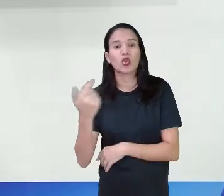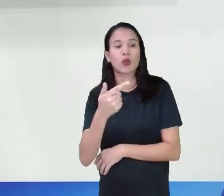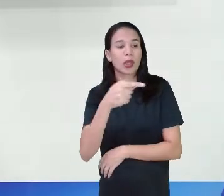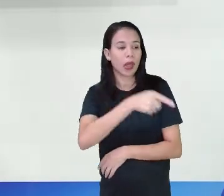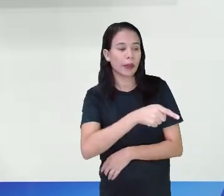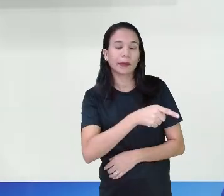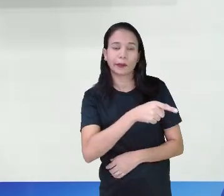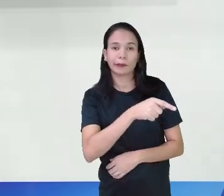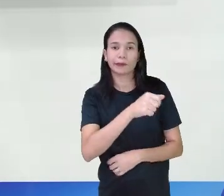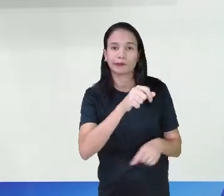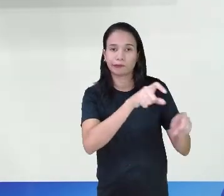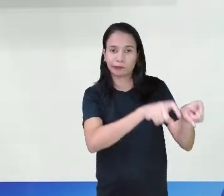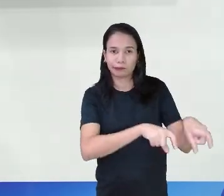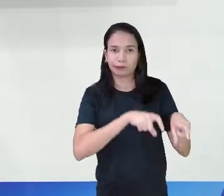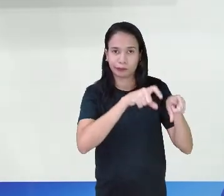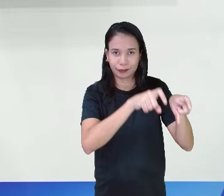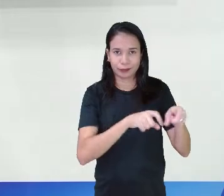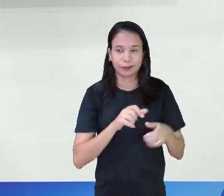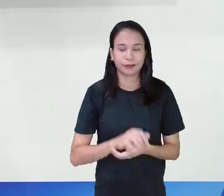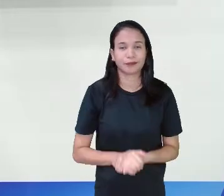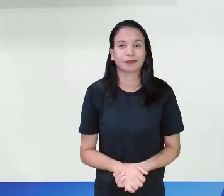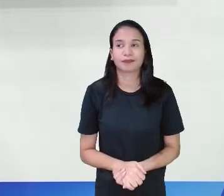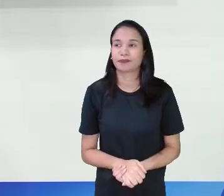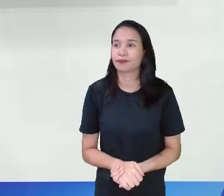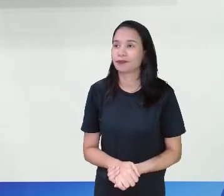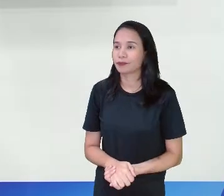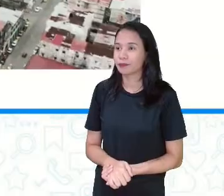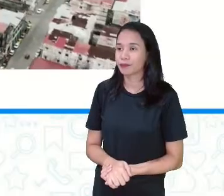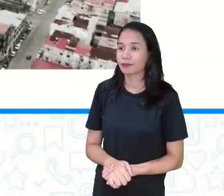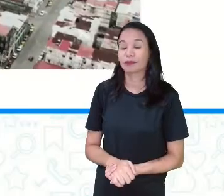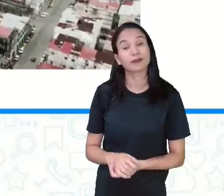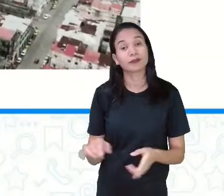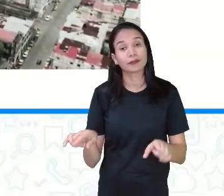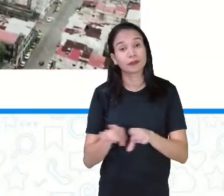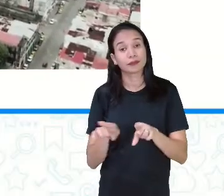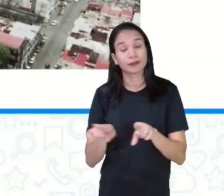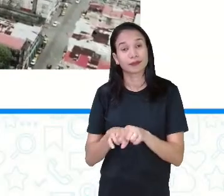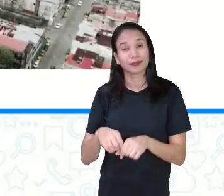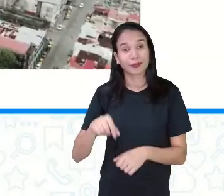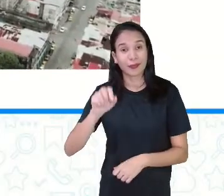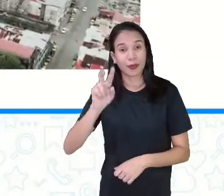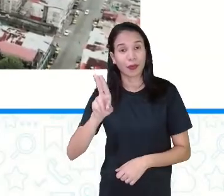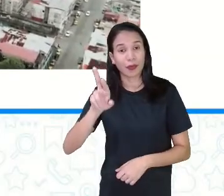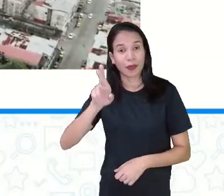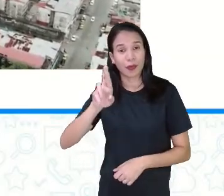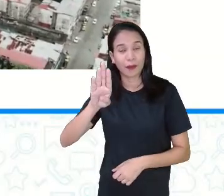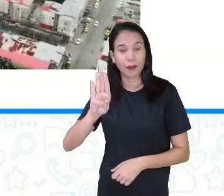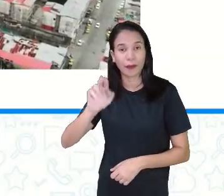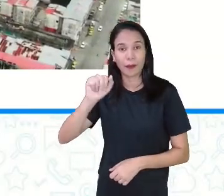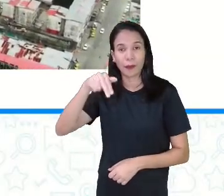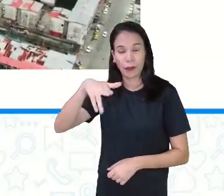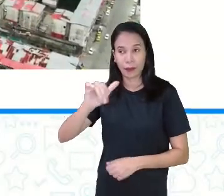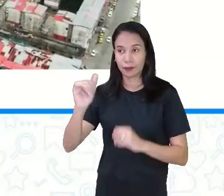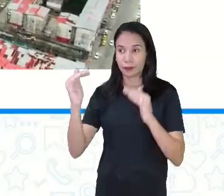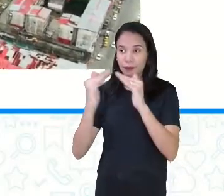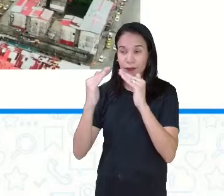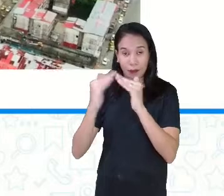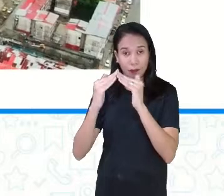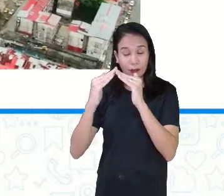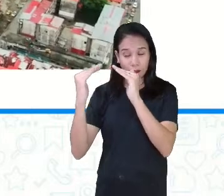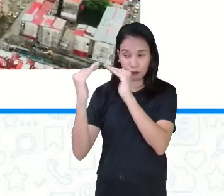que no campo. E aí, na zona urbana também, as habitações são formadas mais